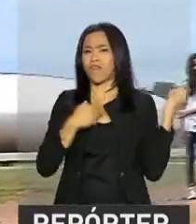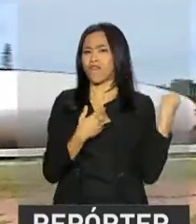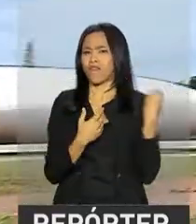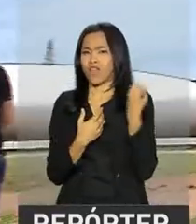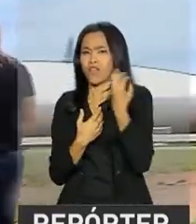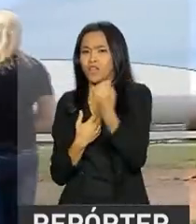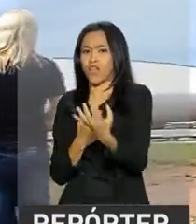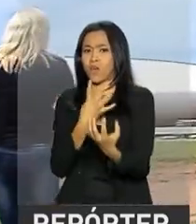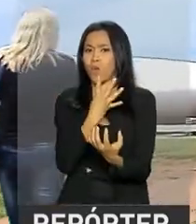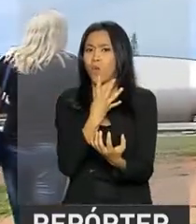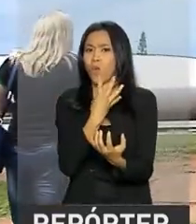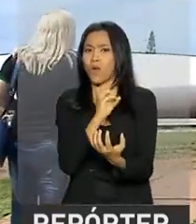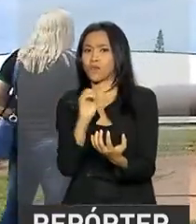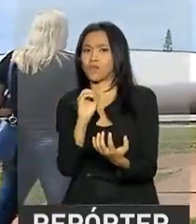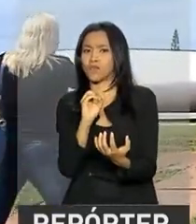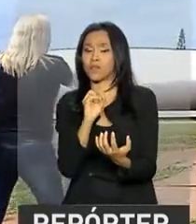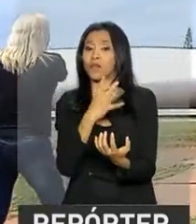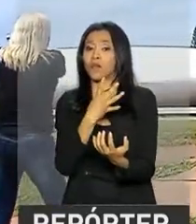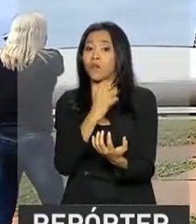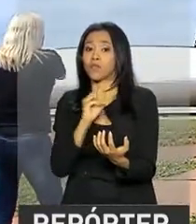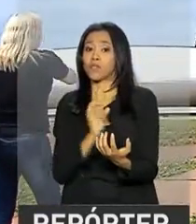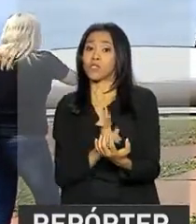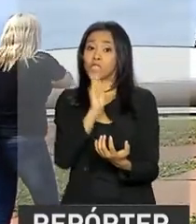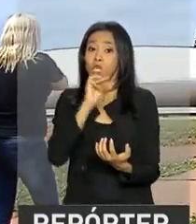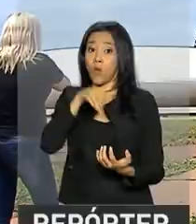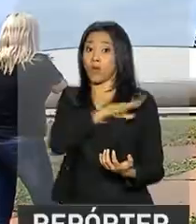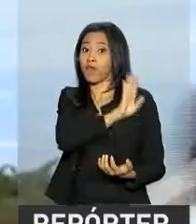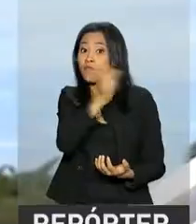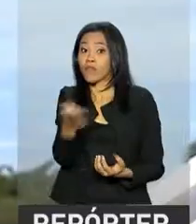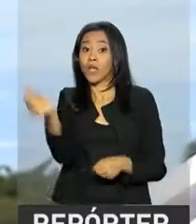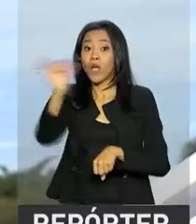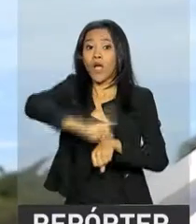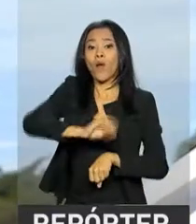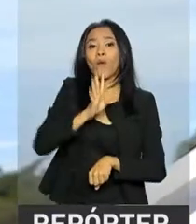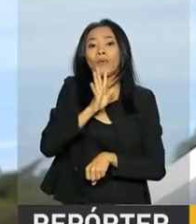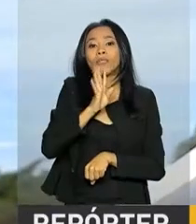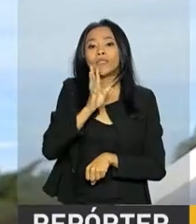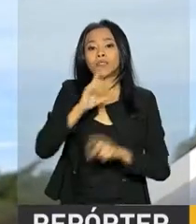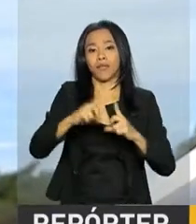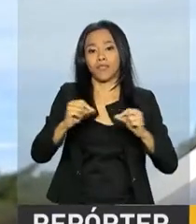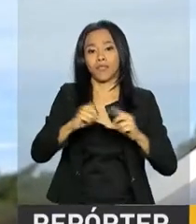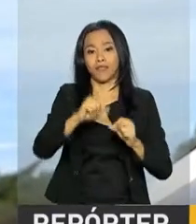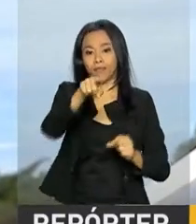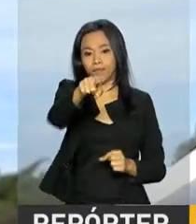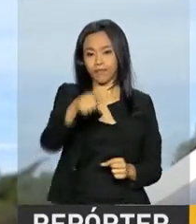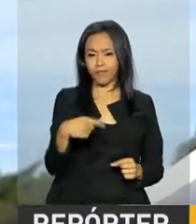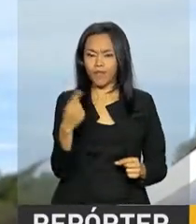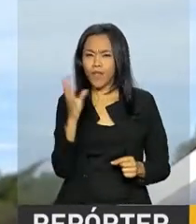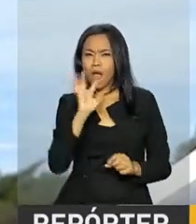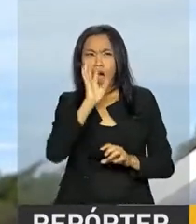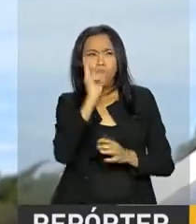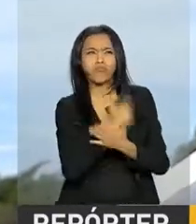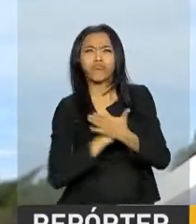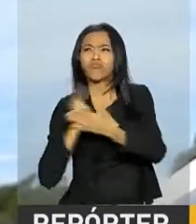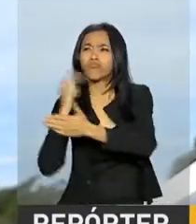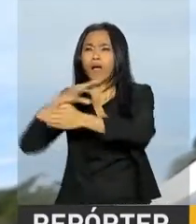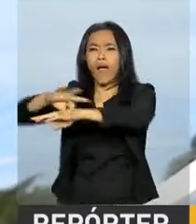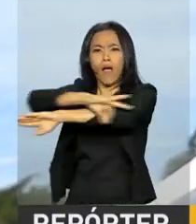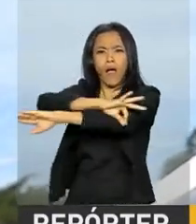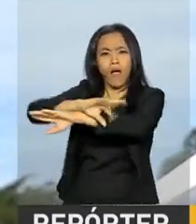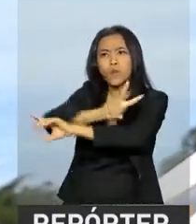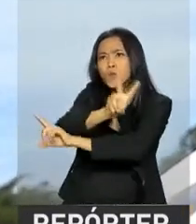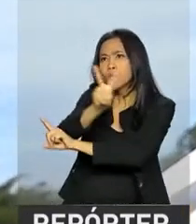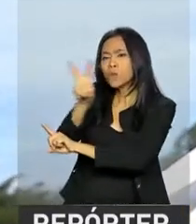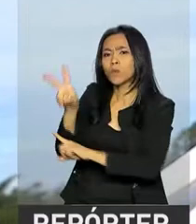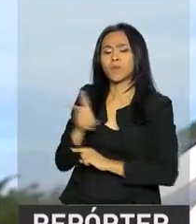400 quilômetros para conhecer a capital do país a arquitetura do oscar niemayer bondes cunha cima rosa na então por